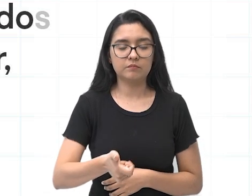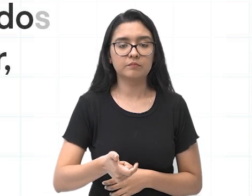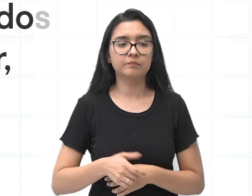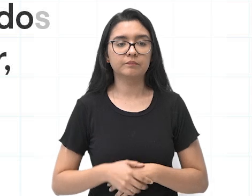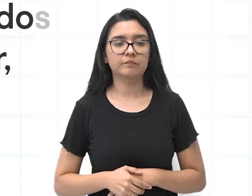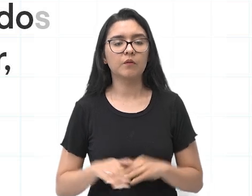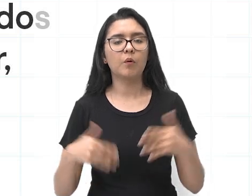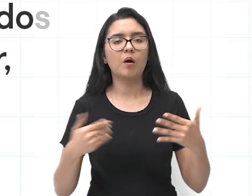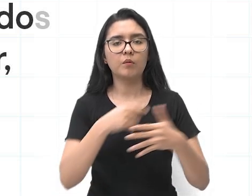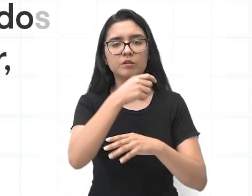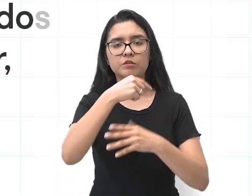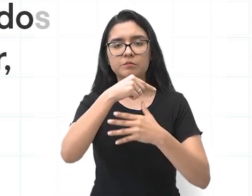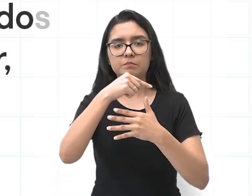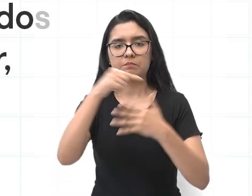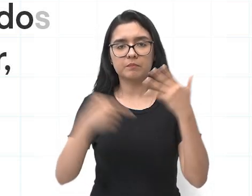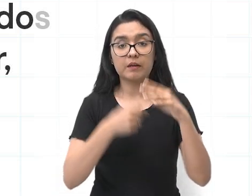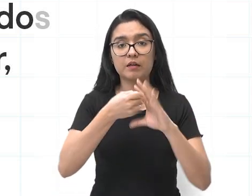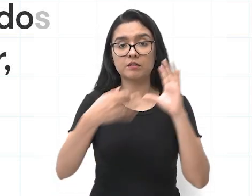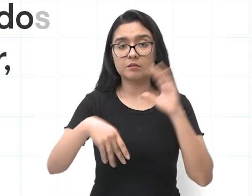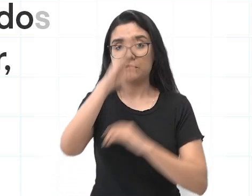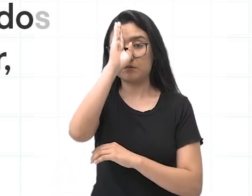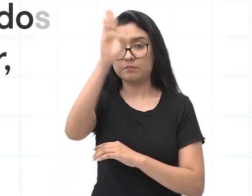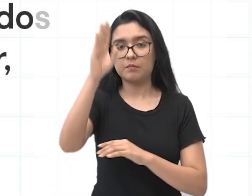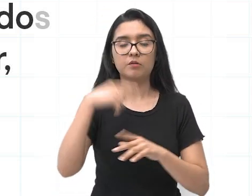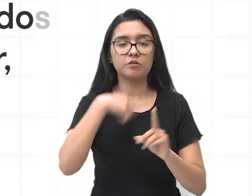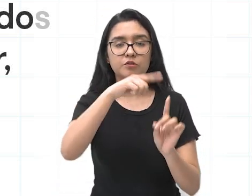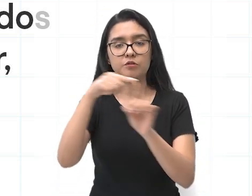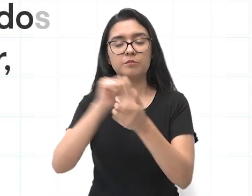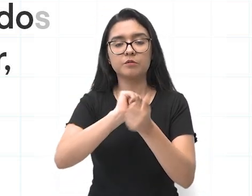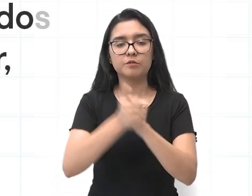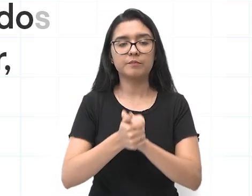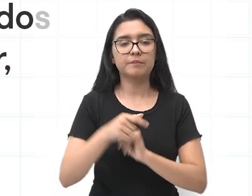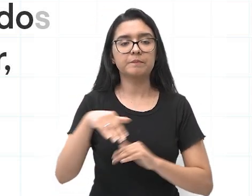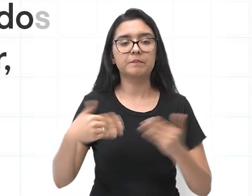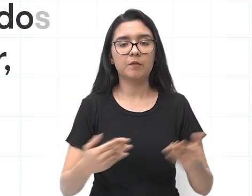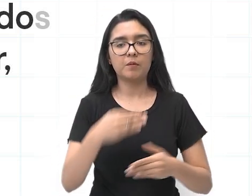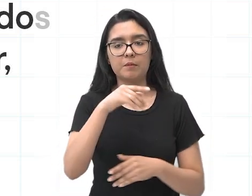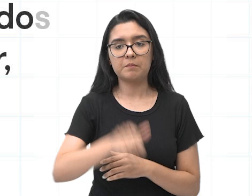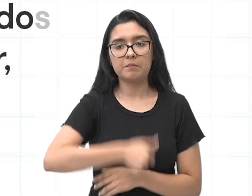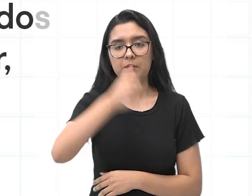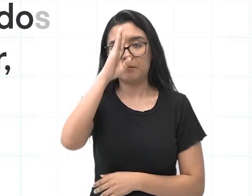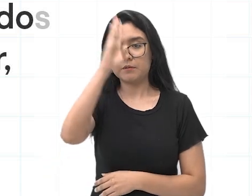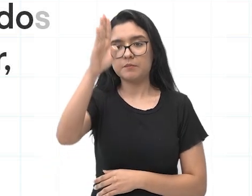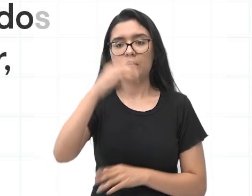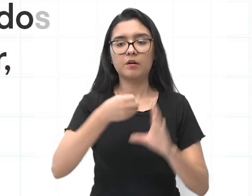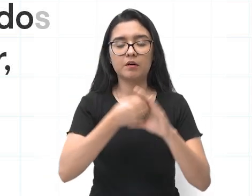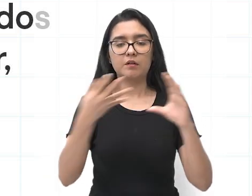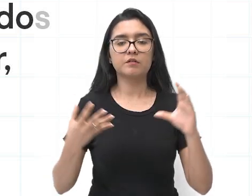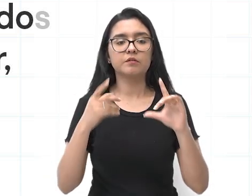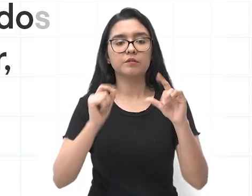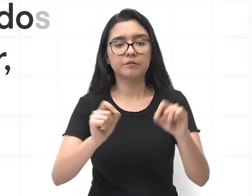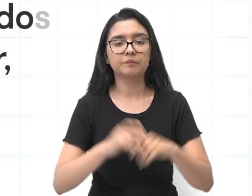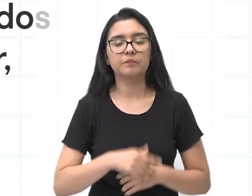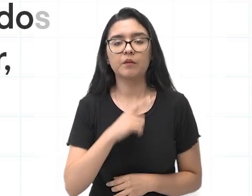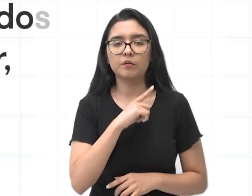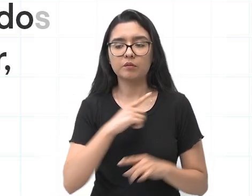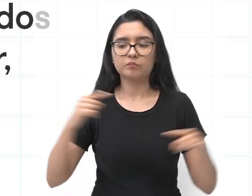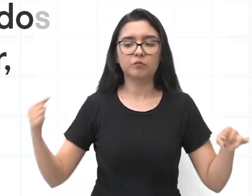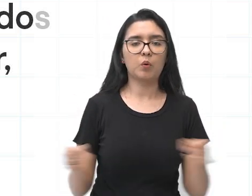vez é que você vai desistir, não. Lembre-se que tudo é prática. E quinta dica, respeite a sua